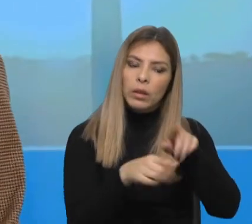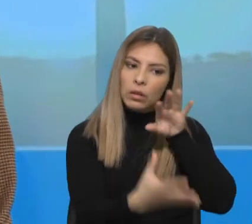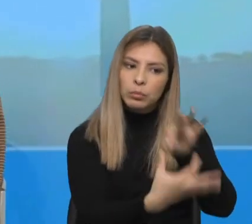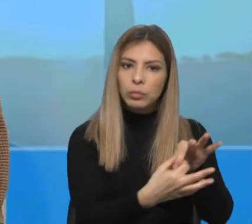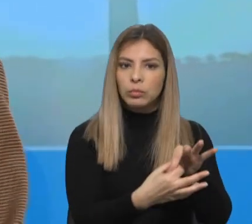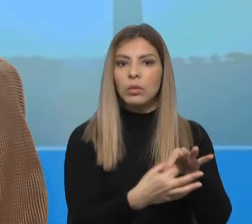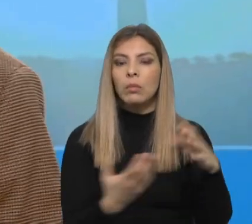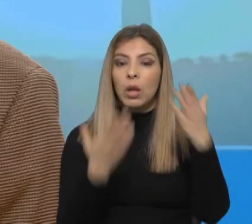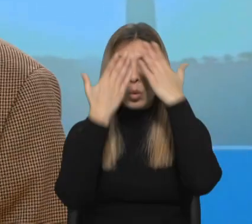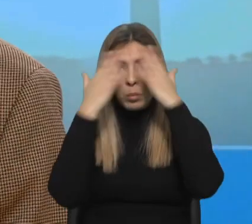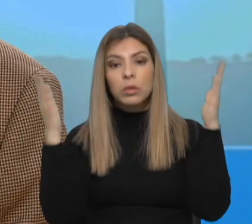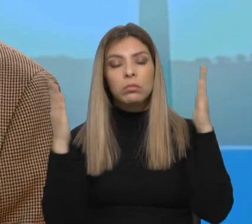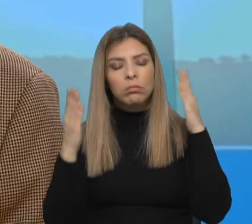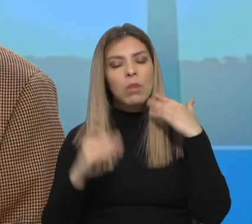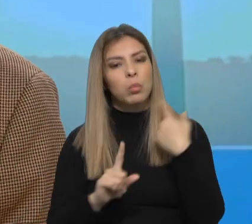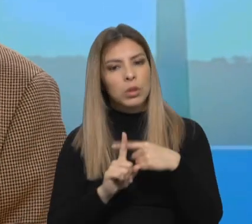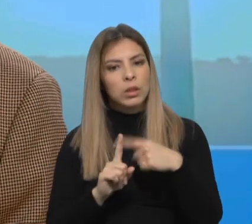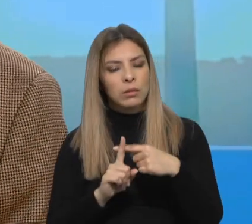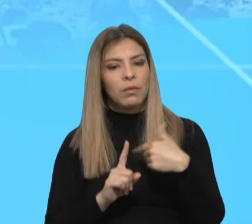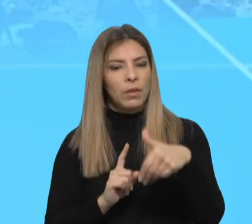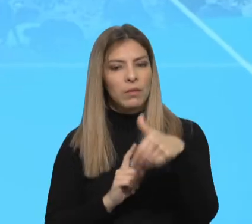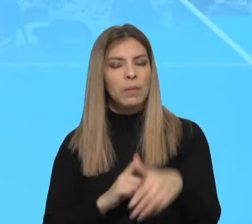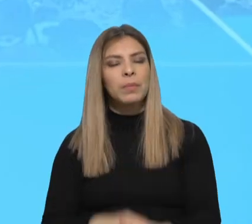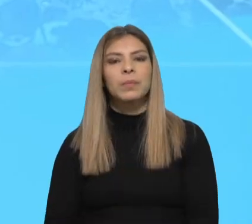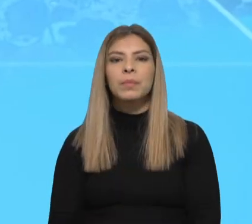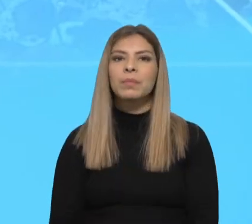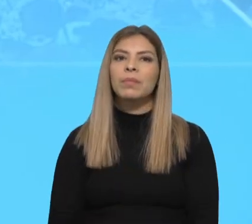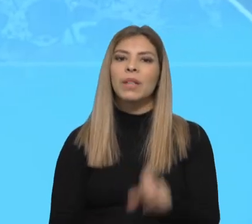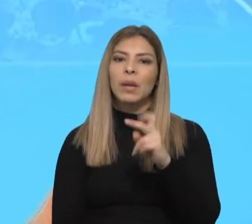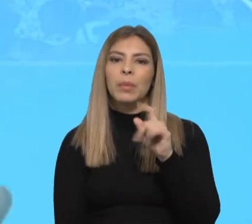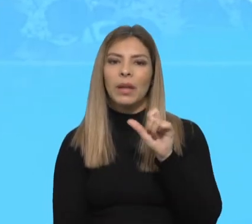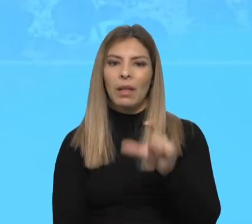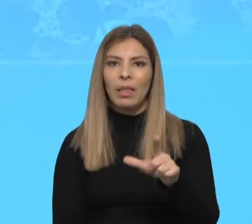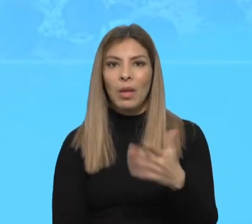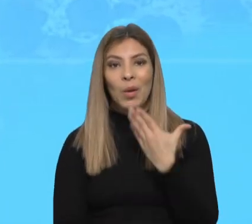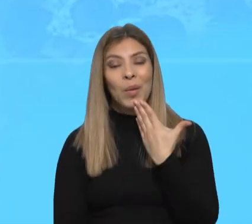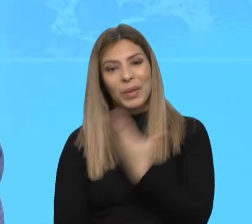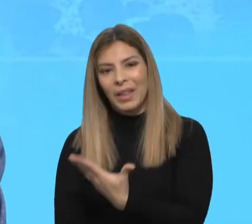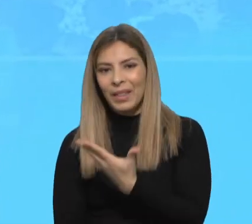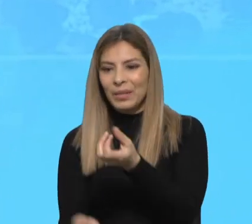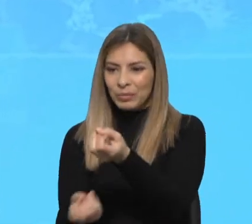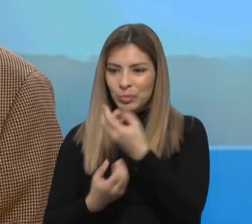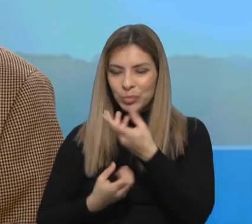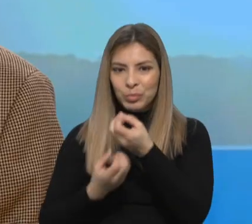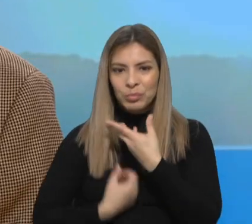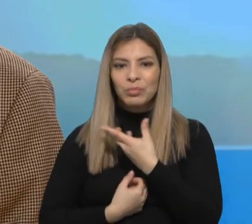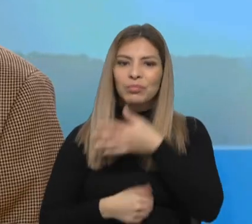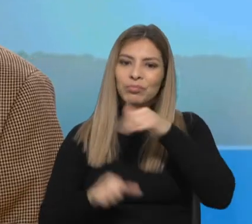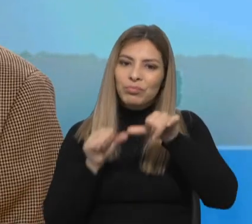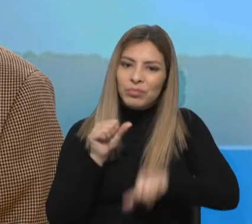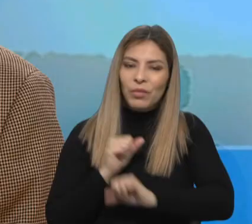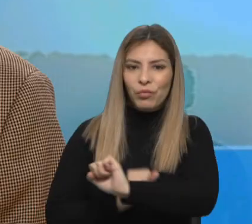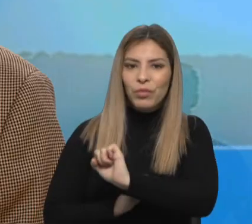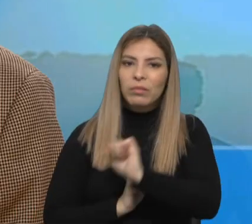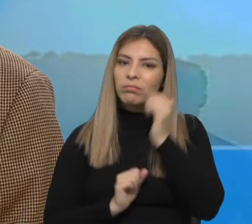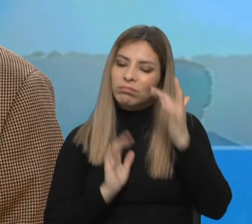que a democracia beneficiará em muito. Muito bem, Gabriel Albuquerque, obrigado por esta partilha e por nos ter ajudado também a olhar